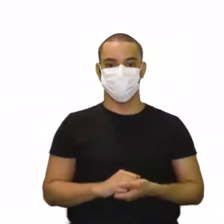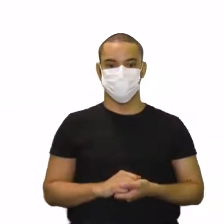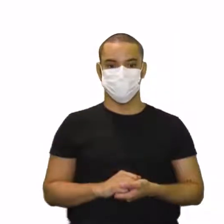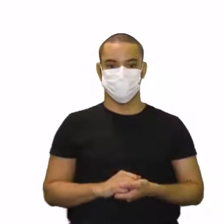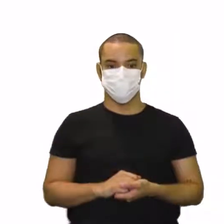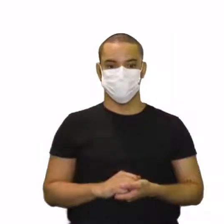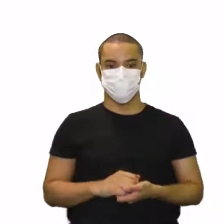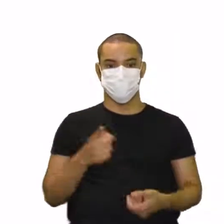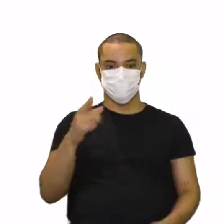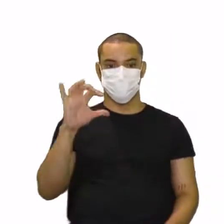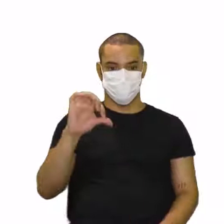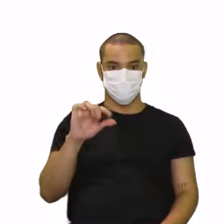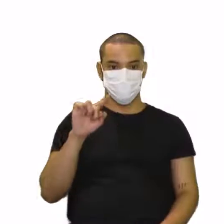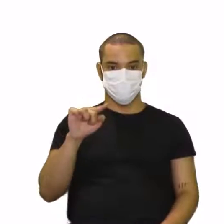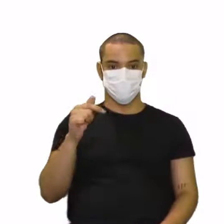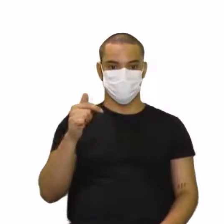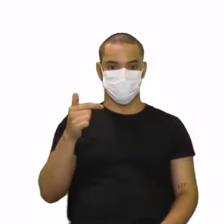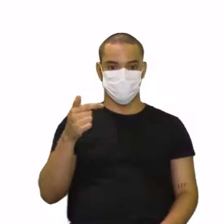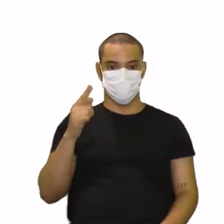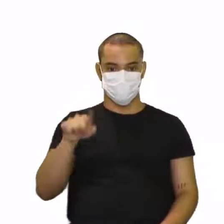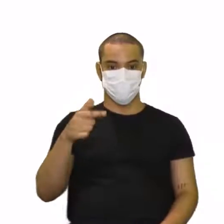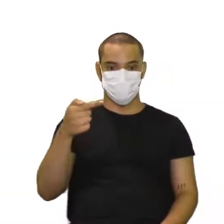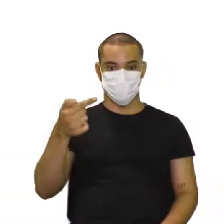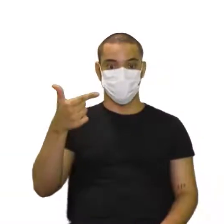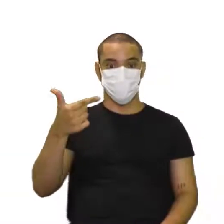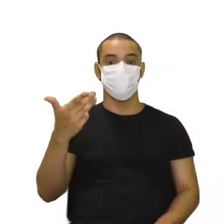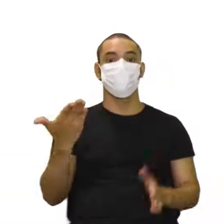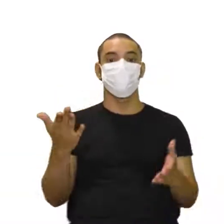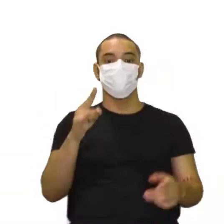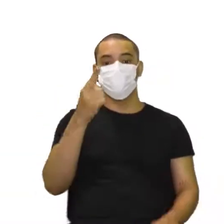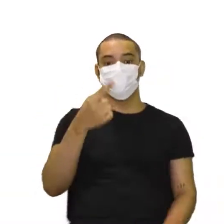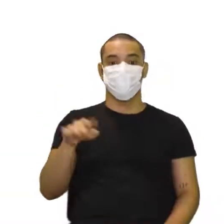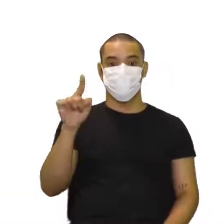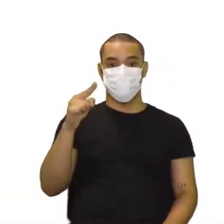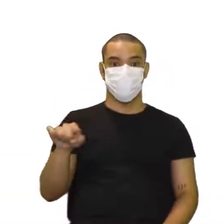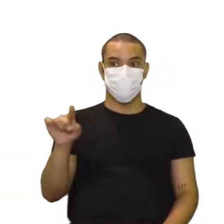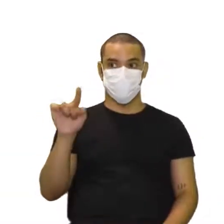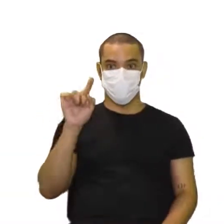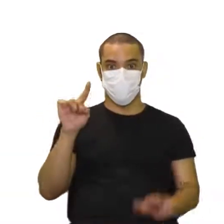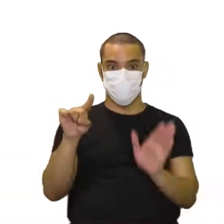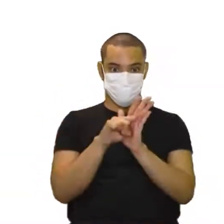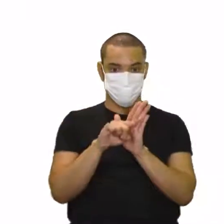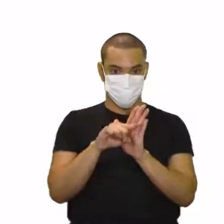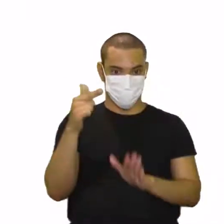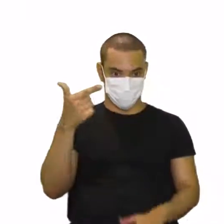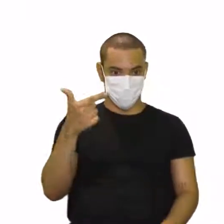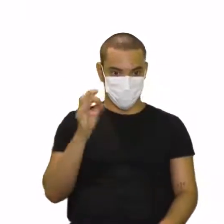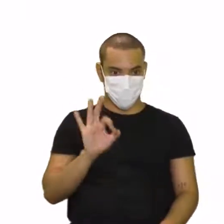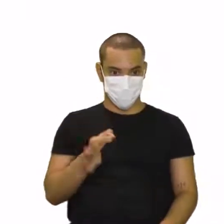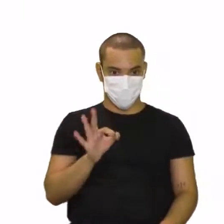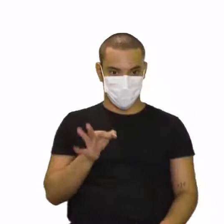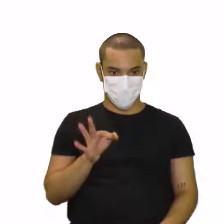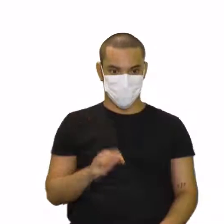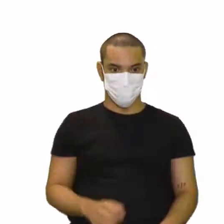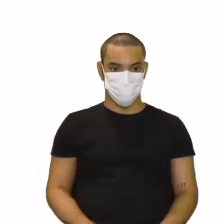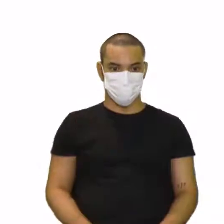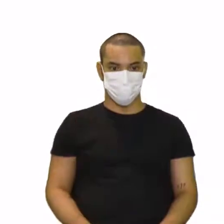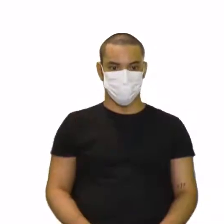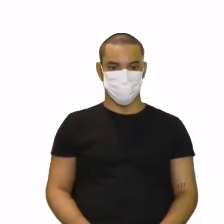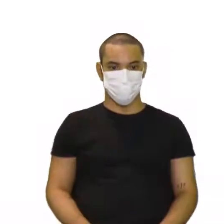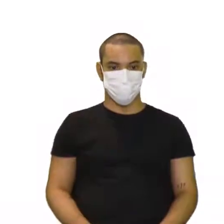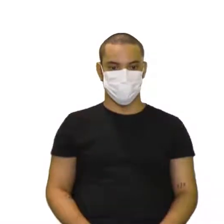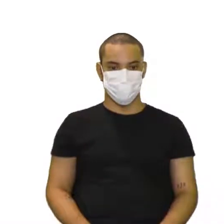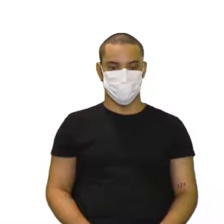3 vezes 3, 9, vezes 8, 72. Só que aí você vai voltar duas casas, né? Então, essa multiplicação aqui dá